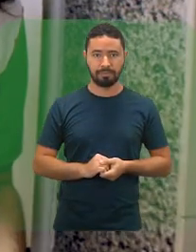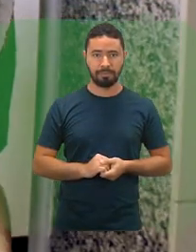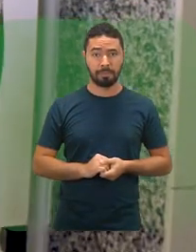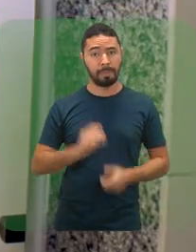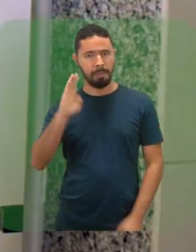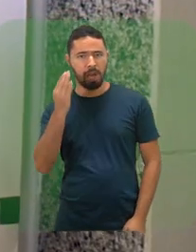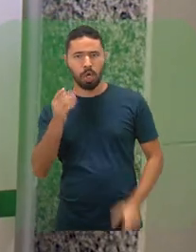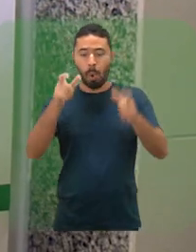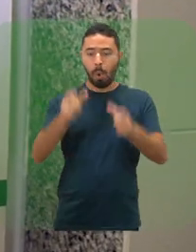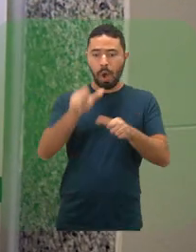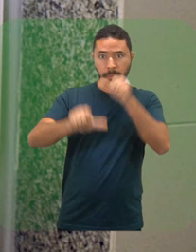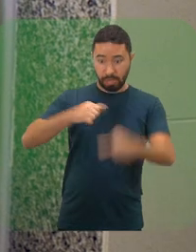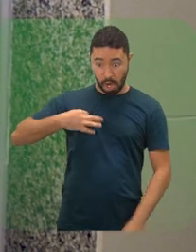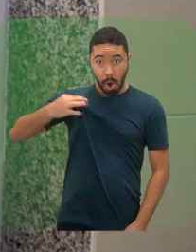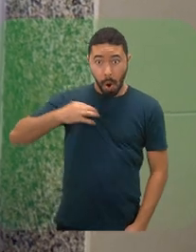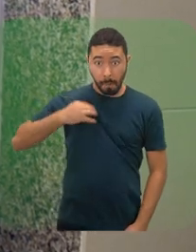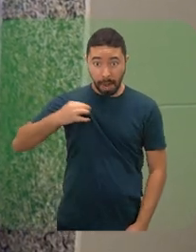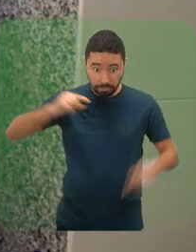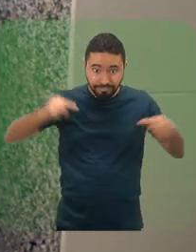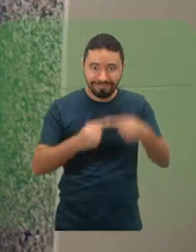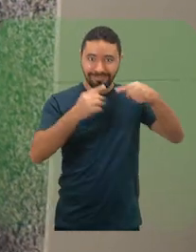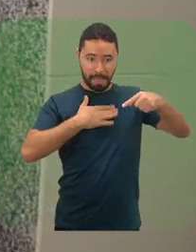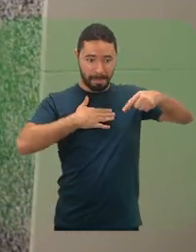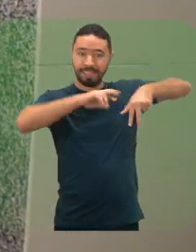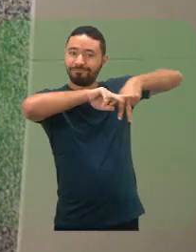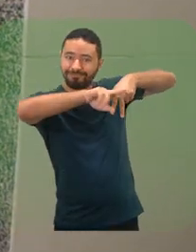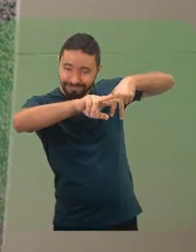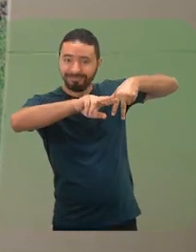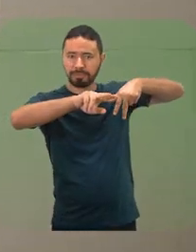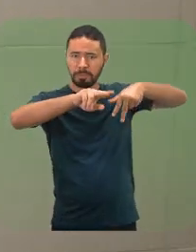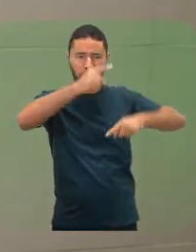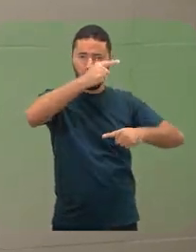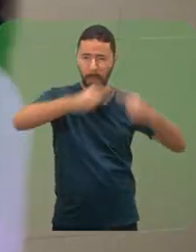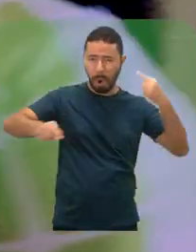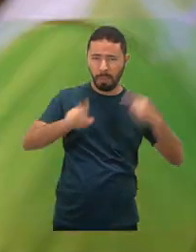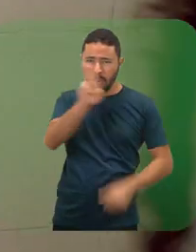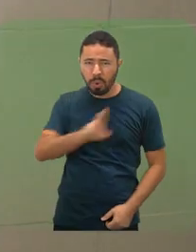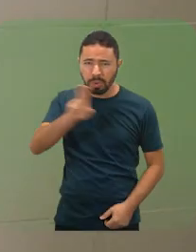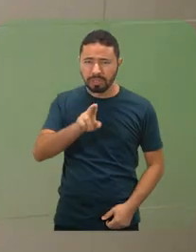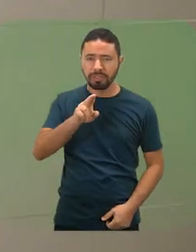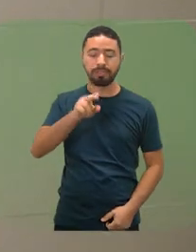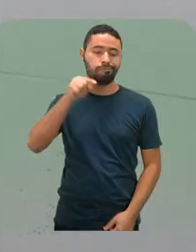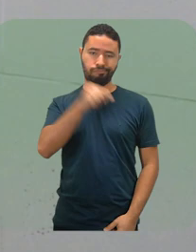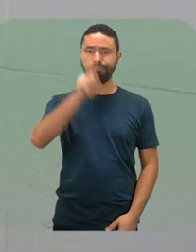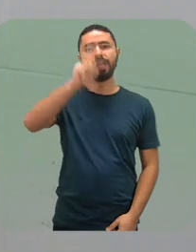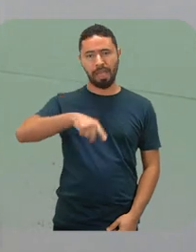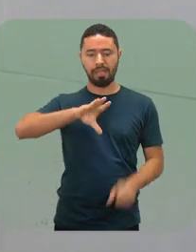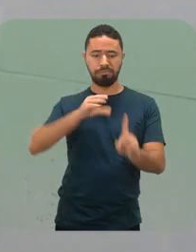Quando nos impedem de usar o banheiro ou vestiário de acordo com a nossa identificação de gênero, isso é transfobia.